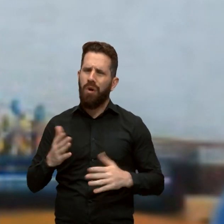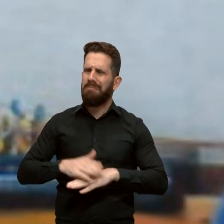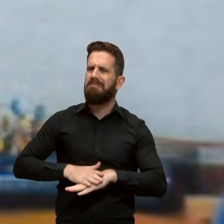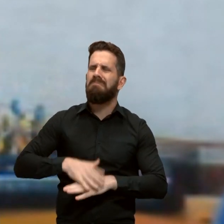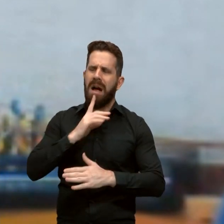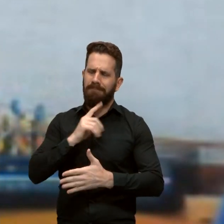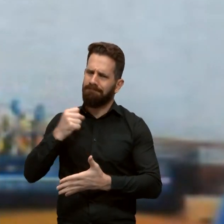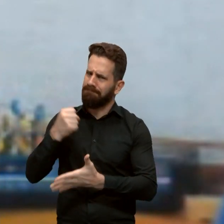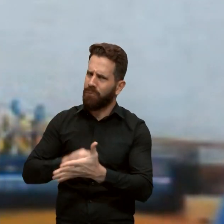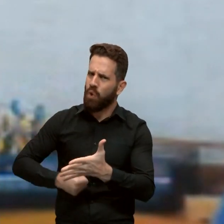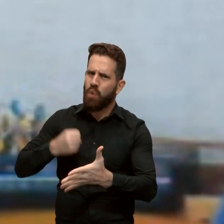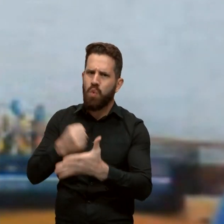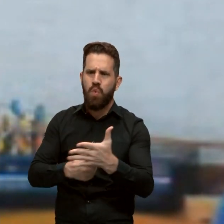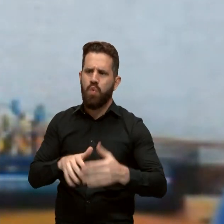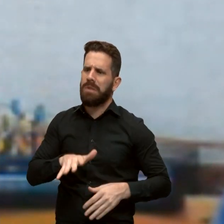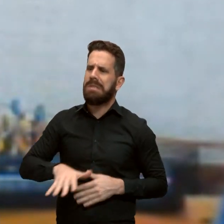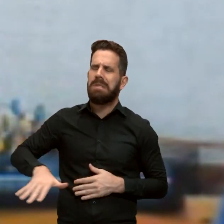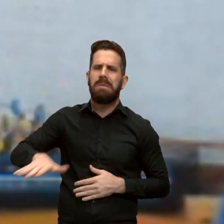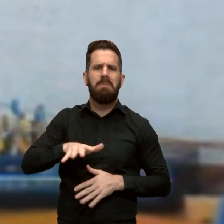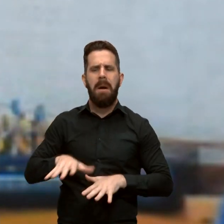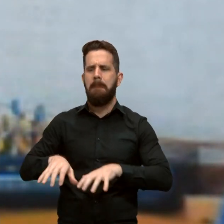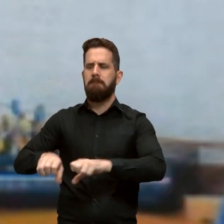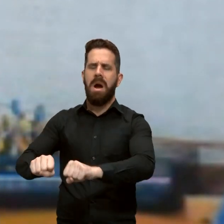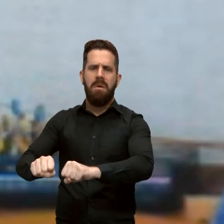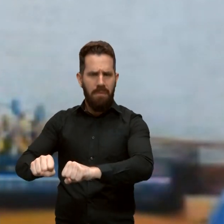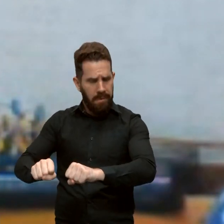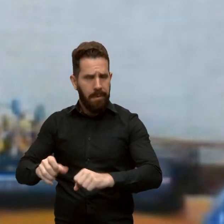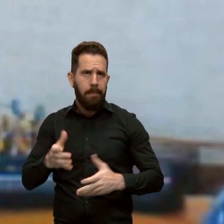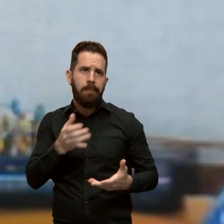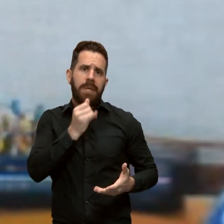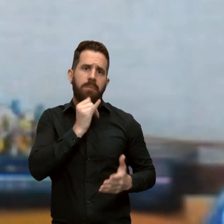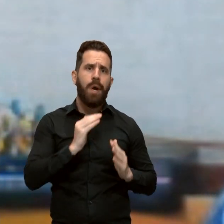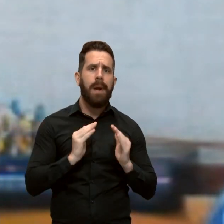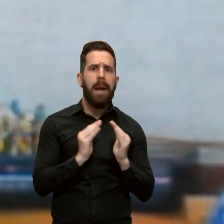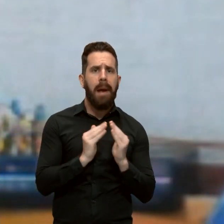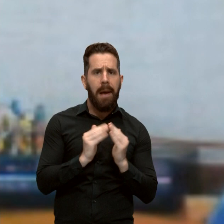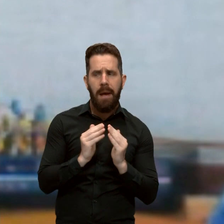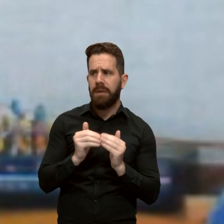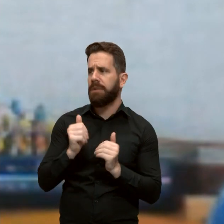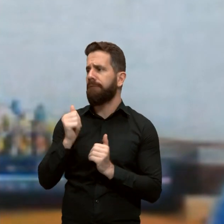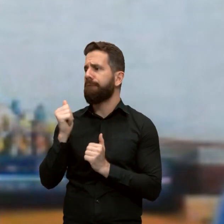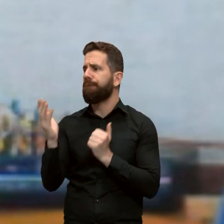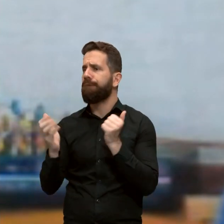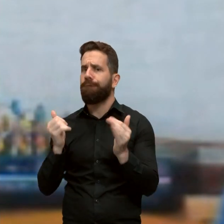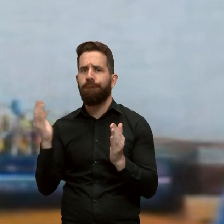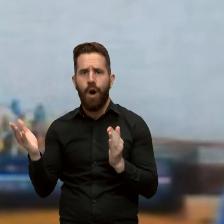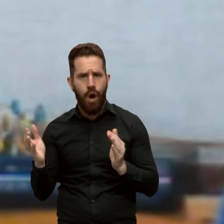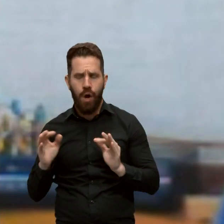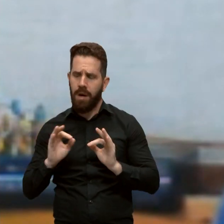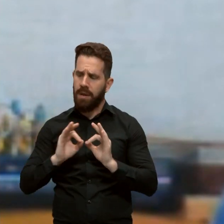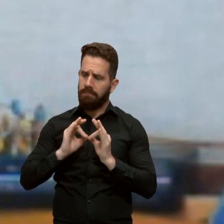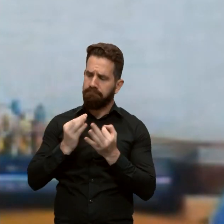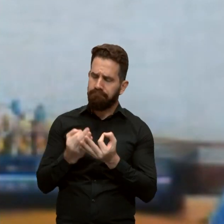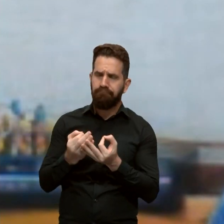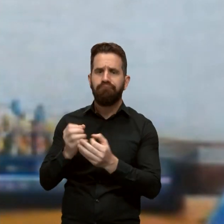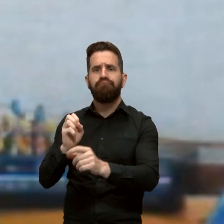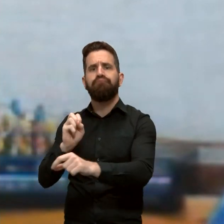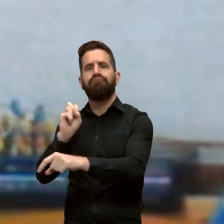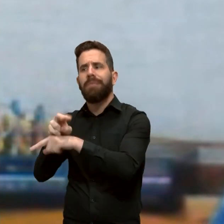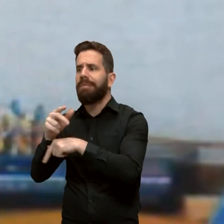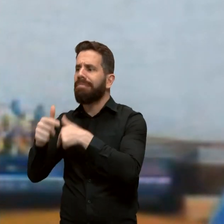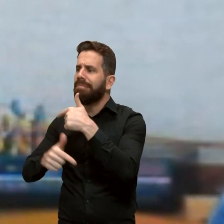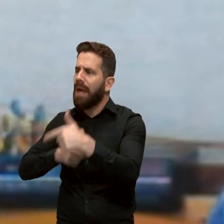né, seja na casa, seja assim no ambiente familiar, seja fora dele, né, no trabalho, como você